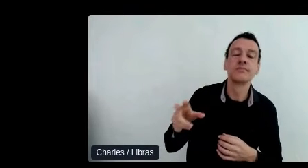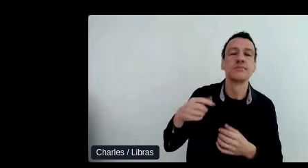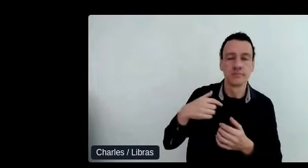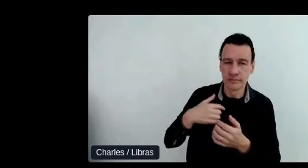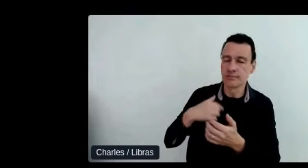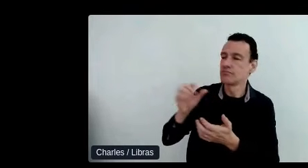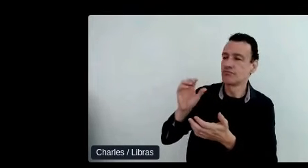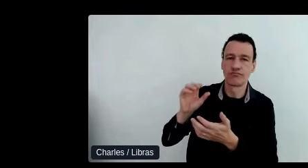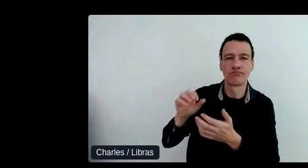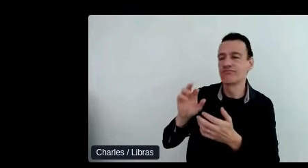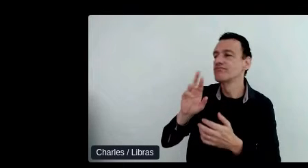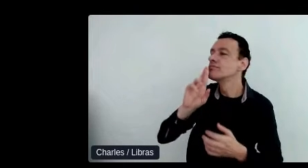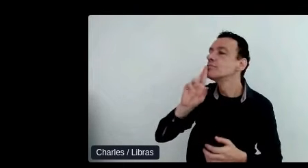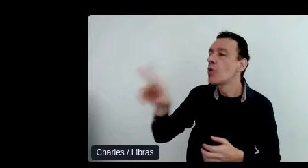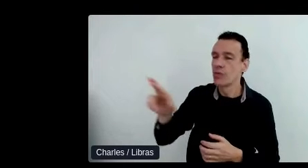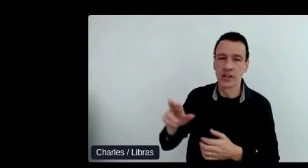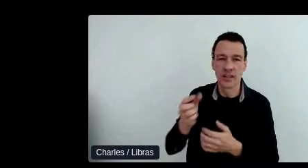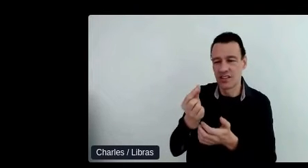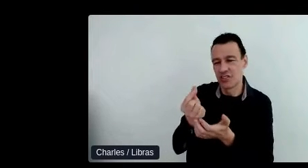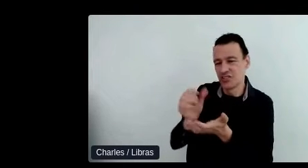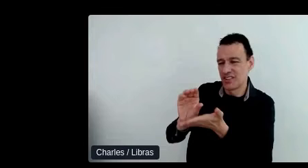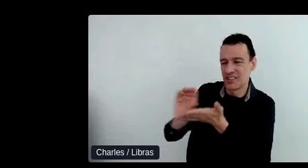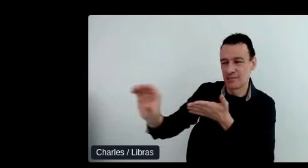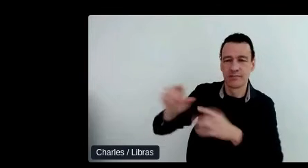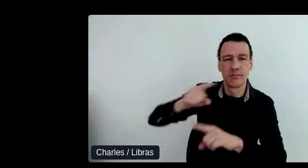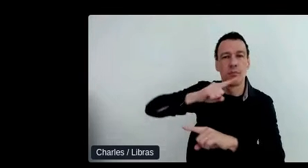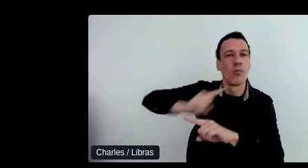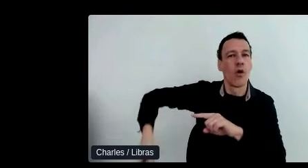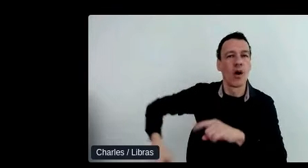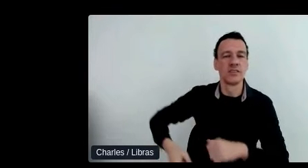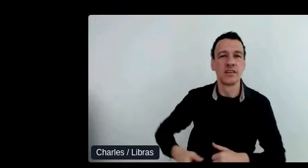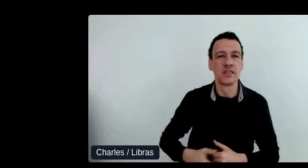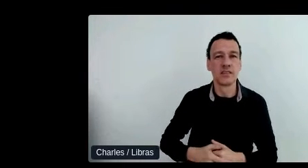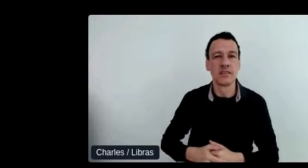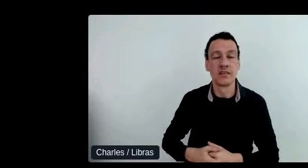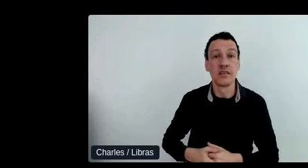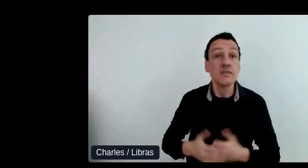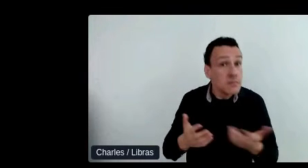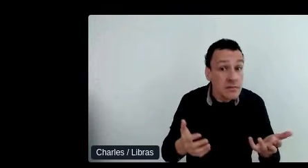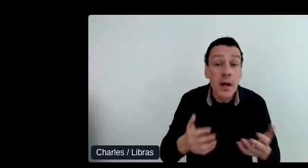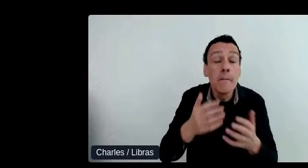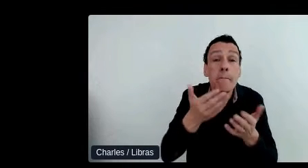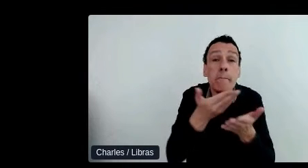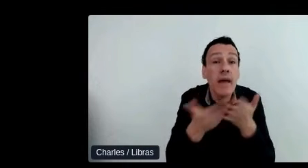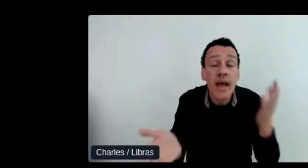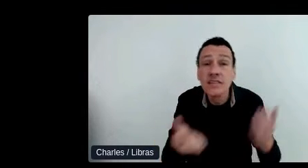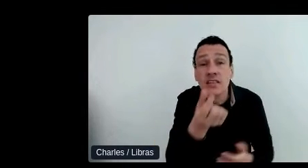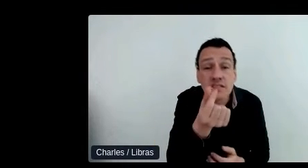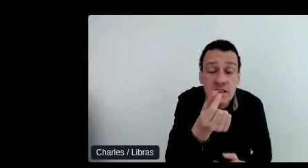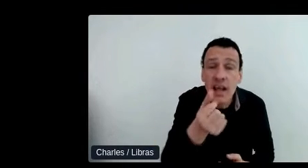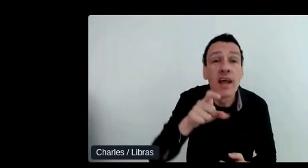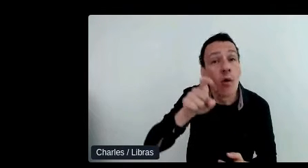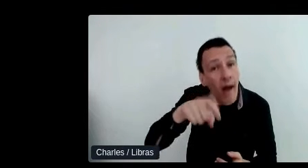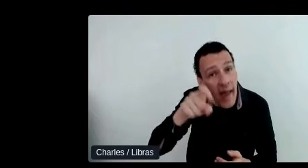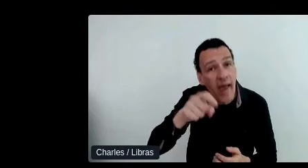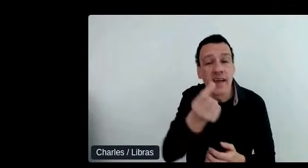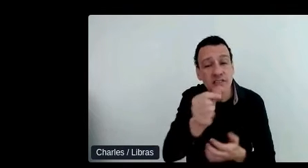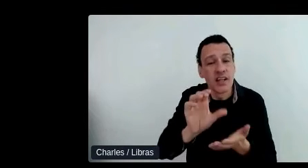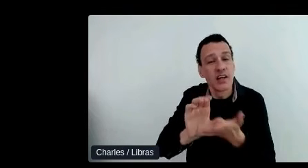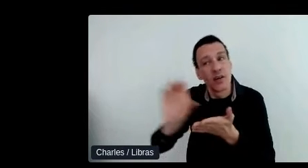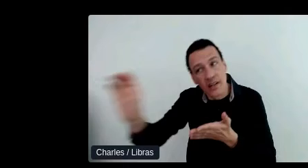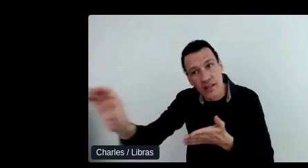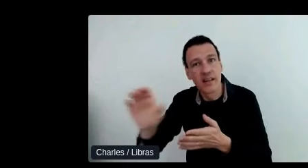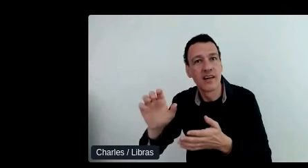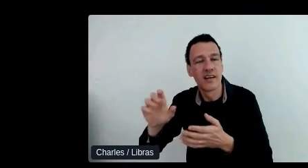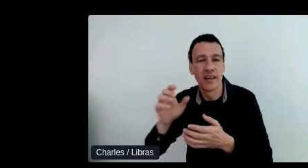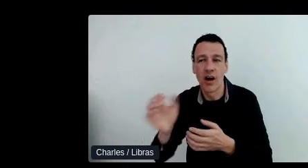reduzida. Além disso, ele ainda pode sofrer ações judiciais muito sérias por conta de preconceito, porque a pessoa não teve o crédito